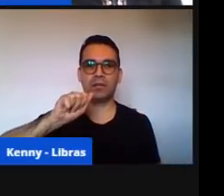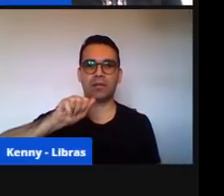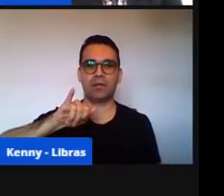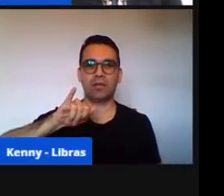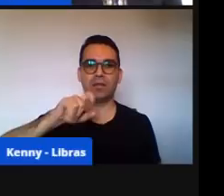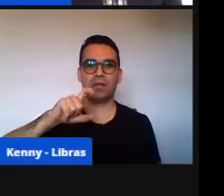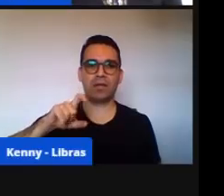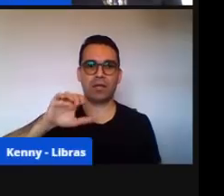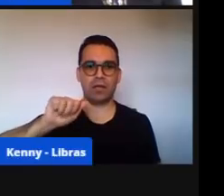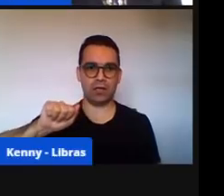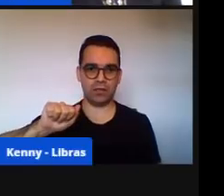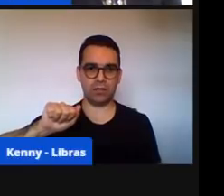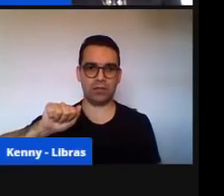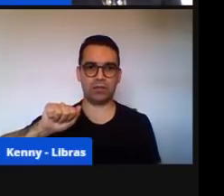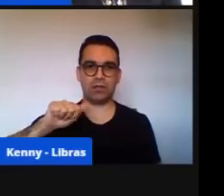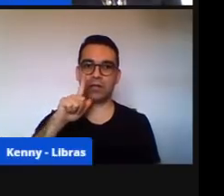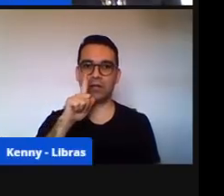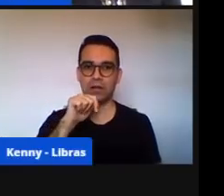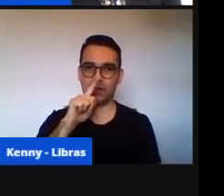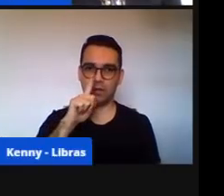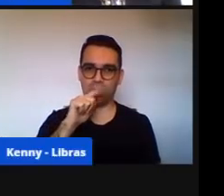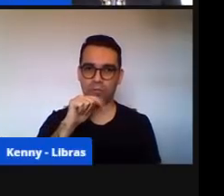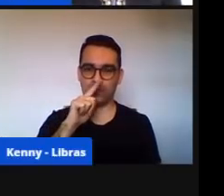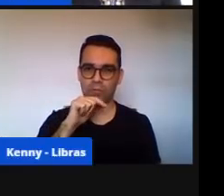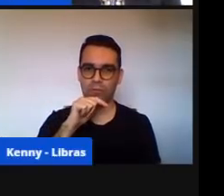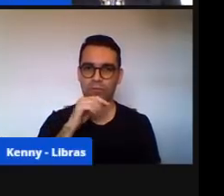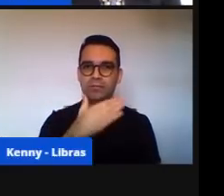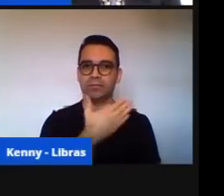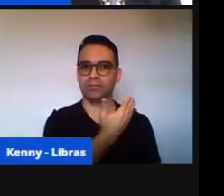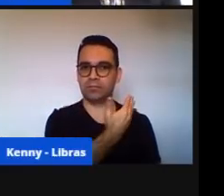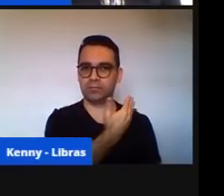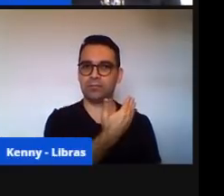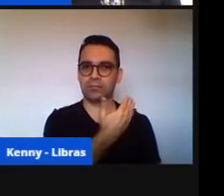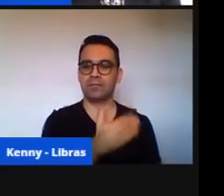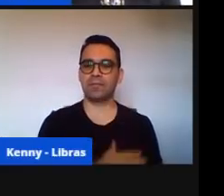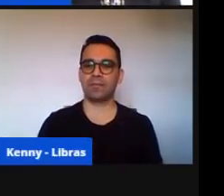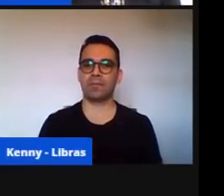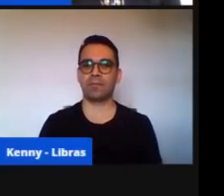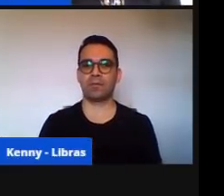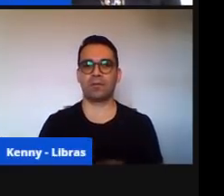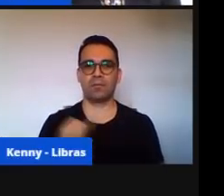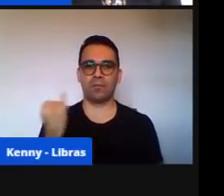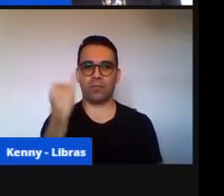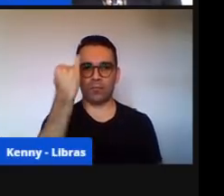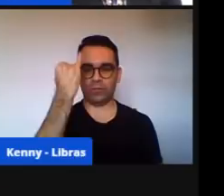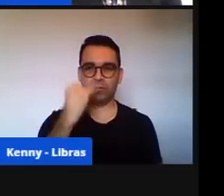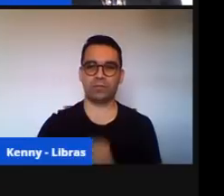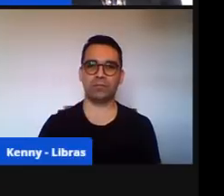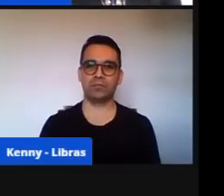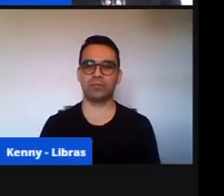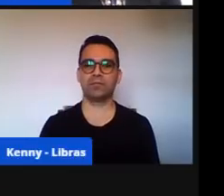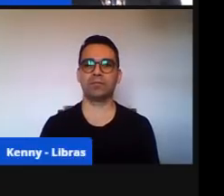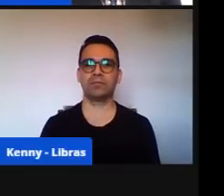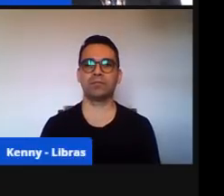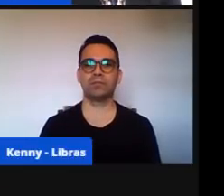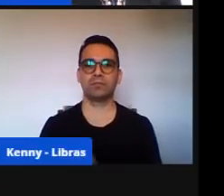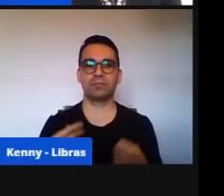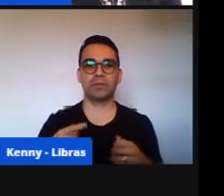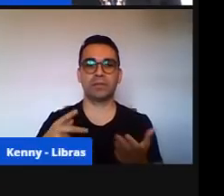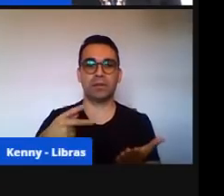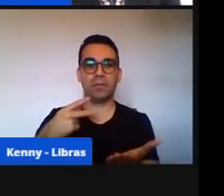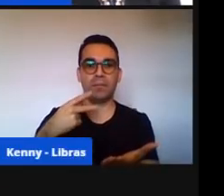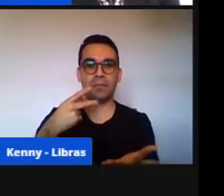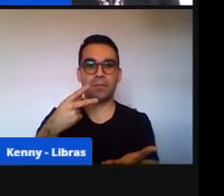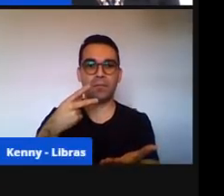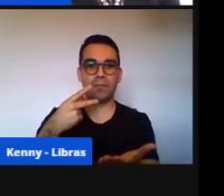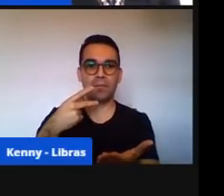essa limpeza, deve ser seguido um protocolo, né, de higienização, de preferência que uma empresa